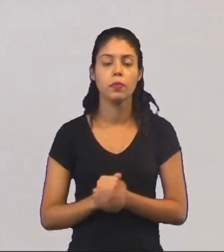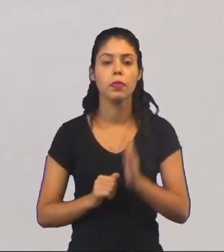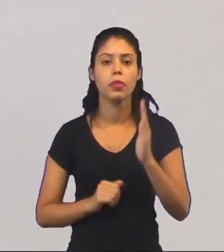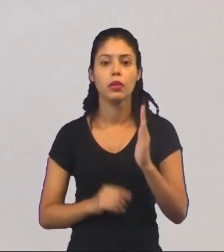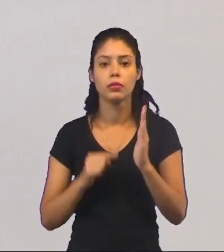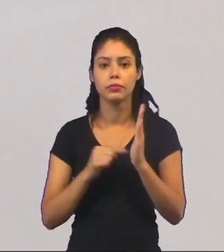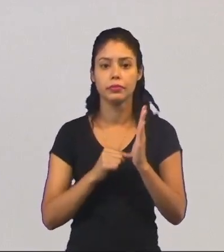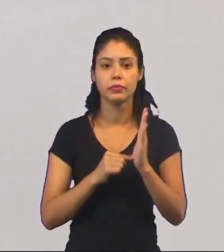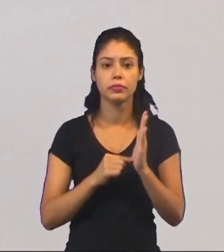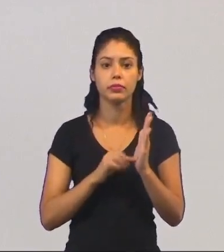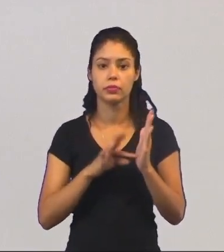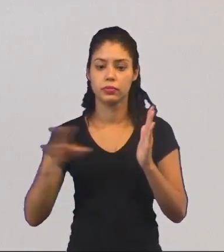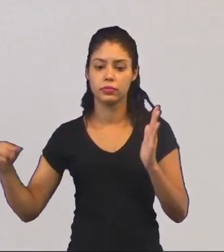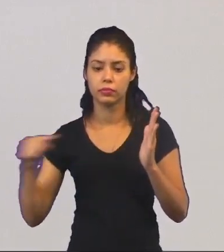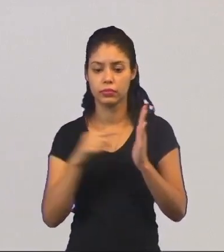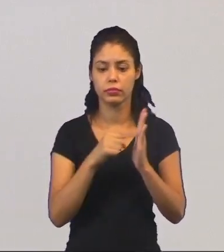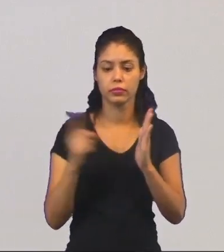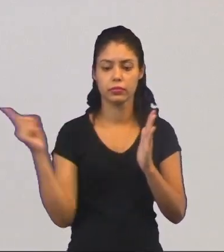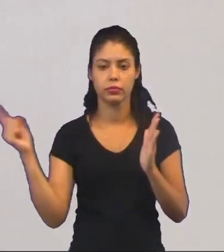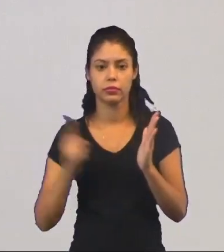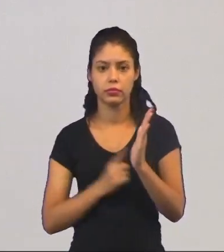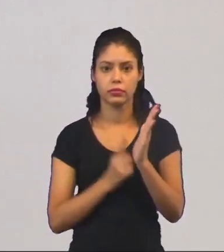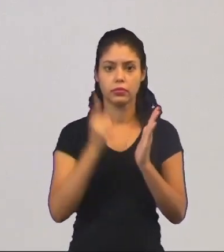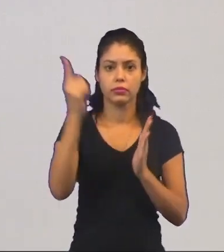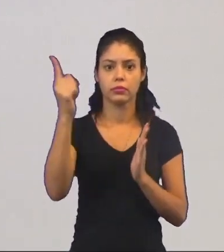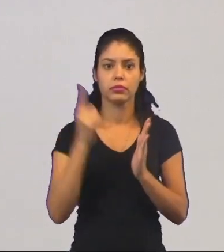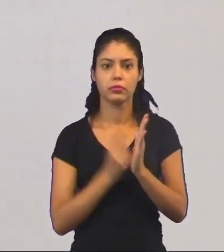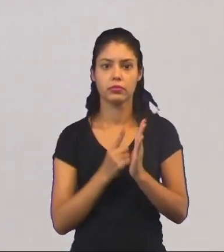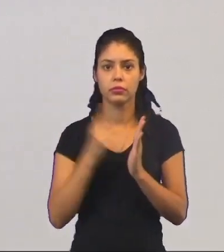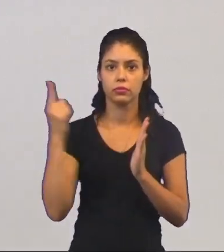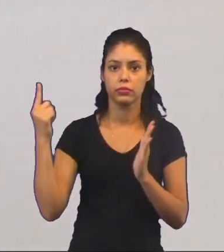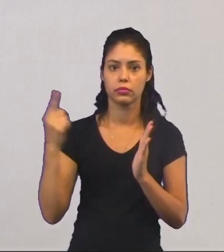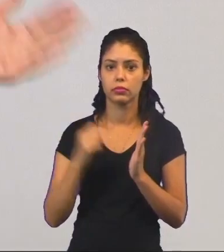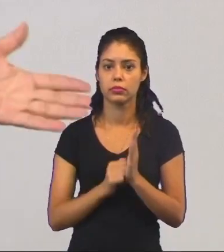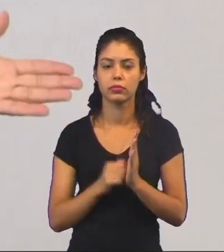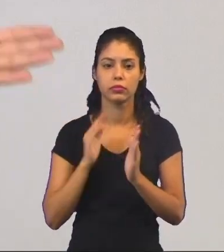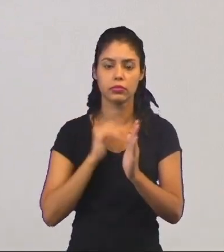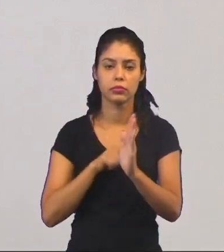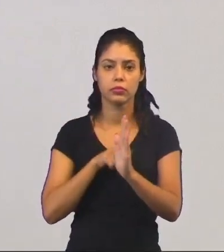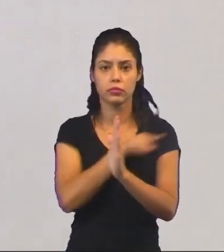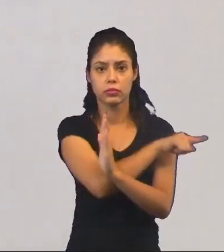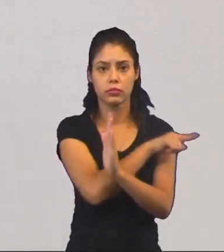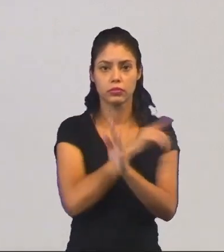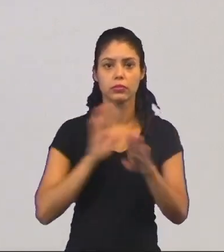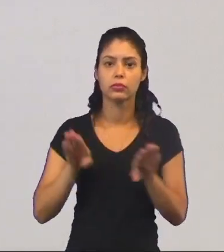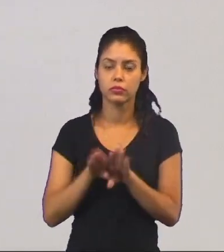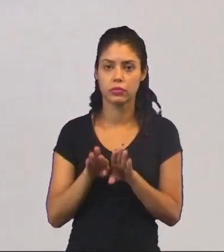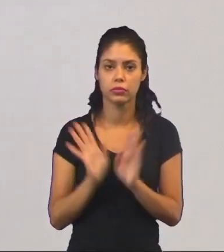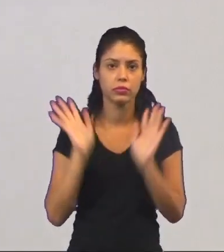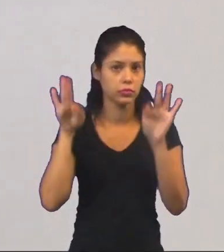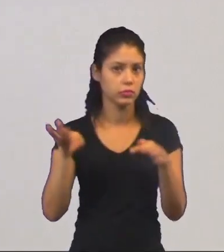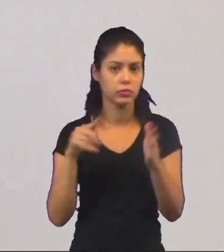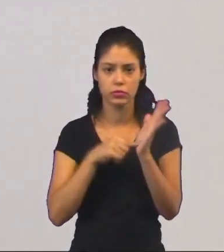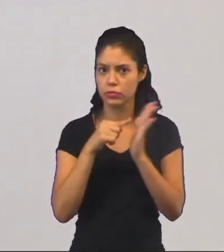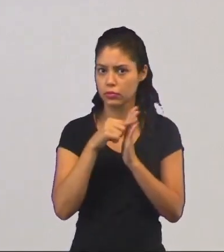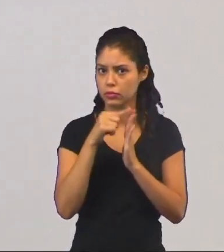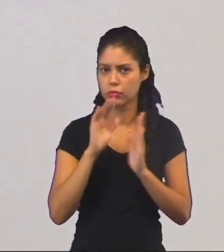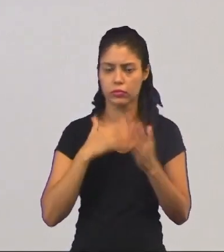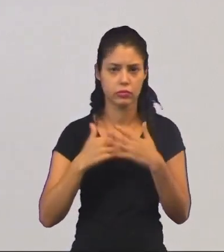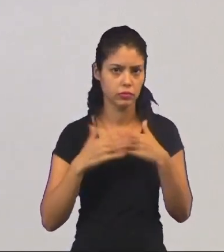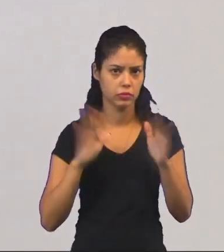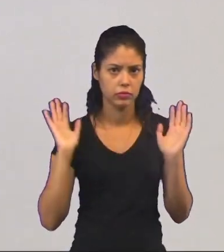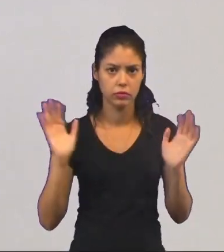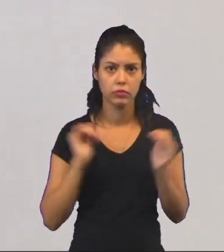coloca o zero ela pode abrir ponto para o seu lado direito como também para o seu lado esquerdo infinitos pontos